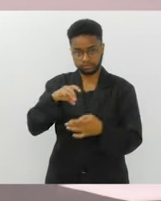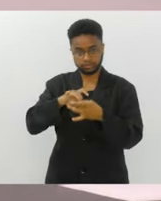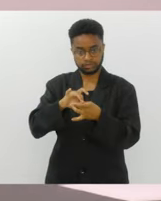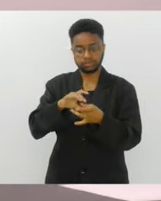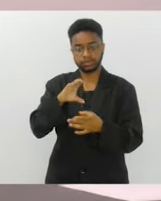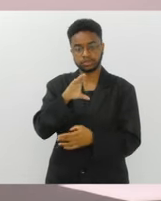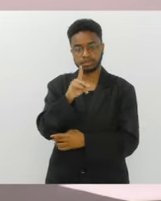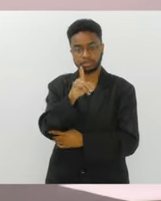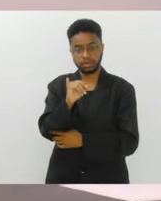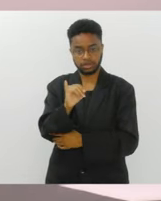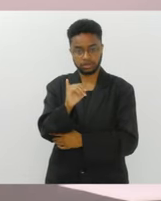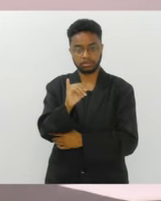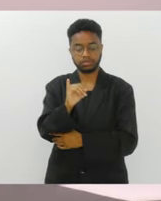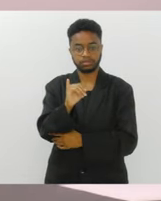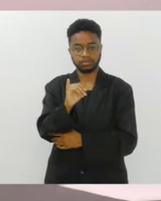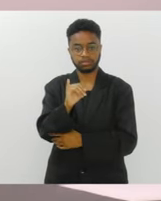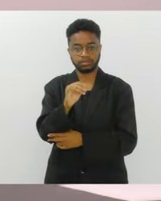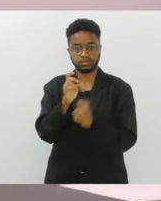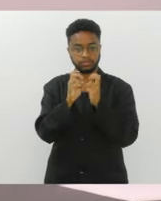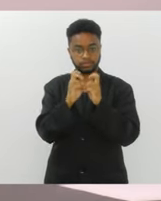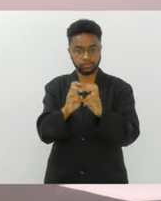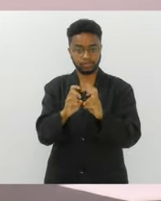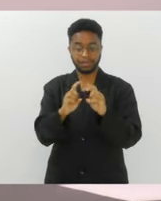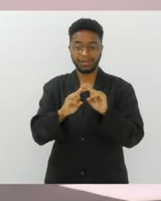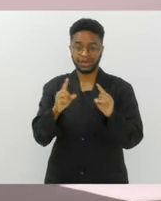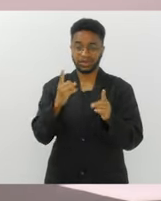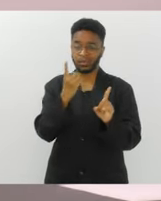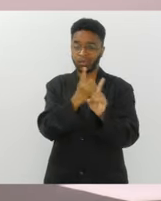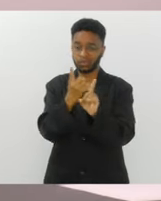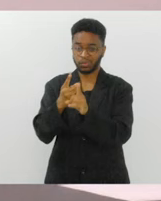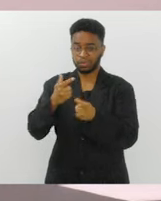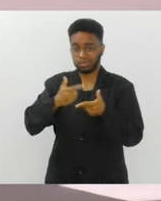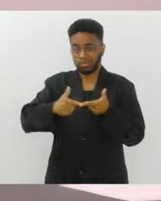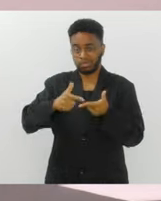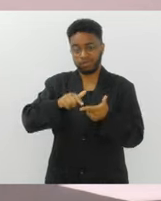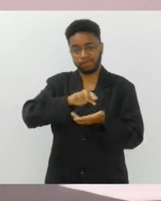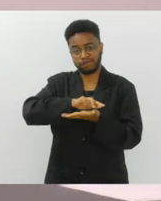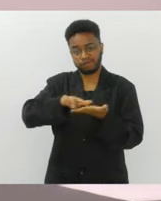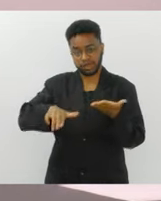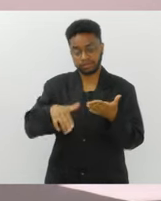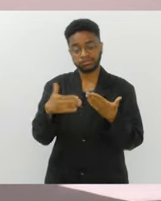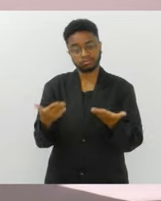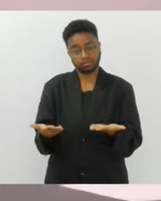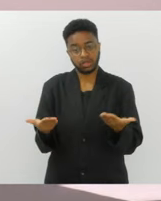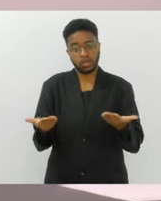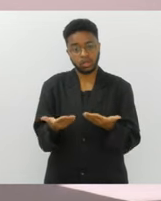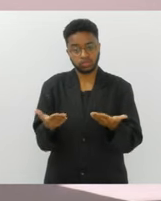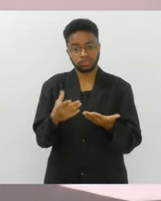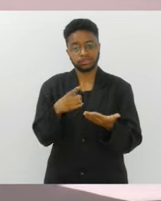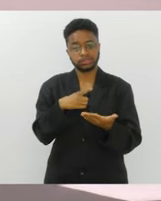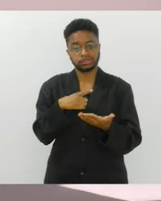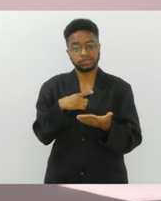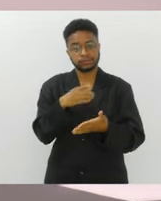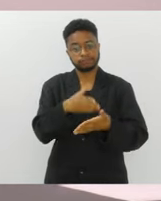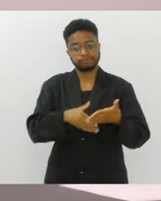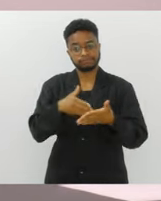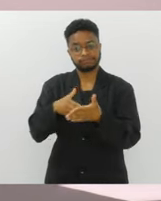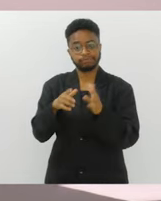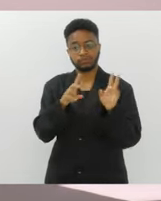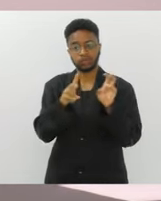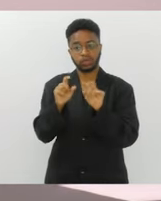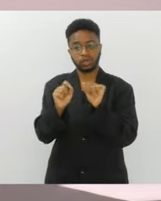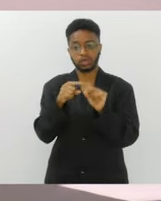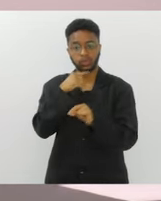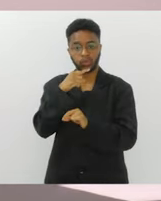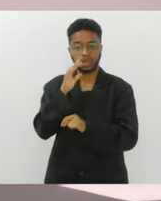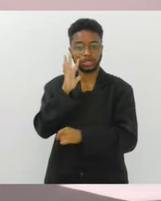da Supervia, e muito problema foi detectado lá. E hoje a gente está aqui numa situação que nada se resolveu, até